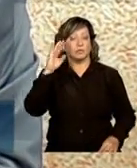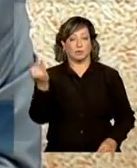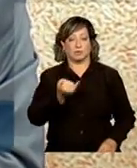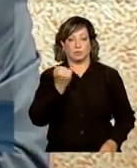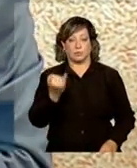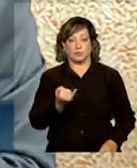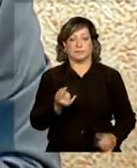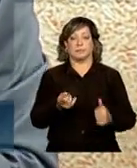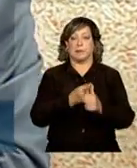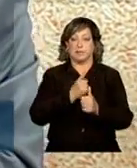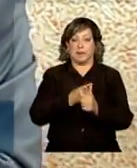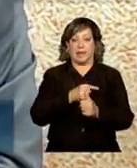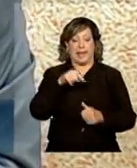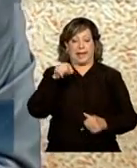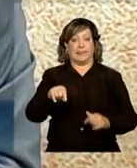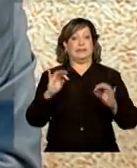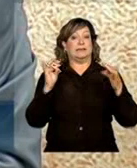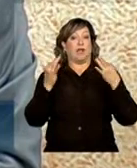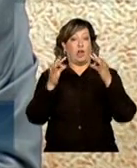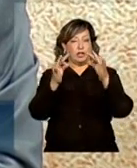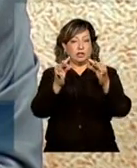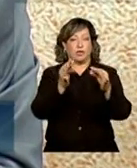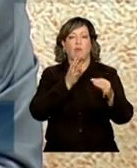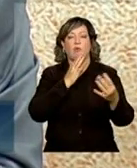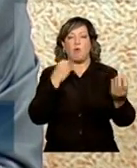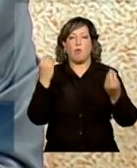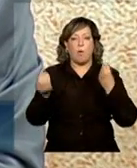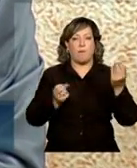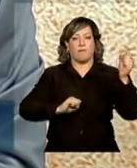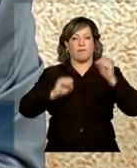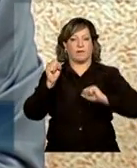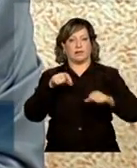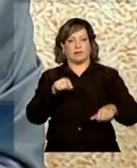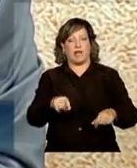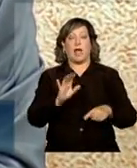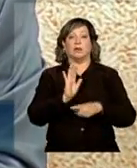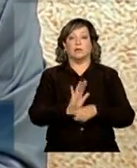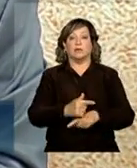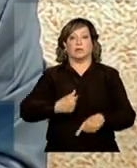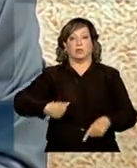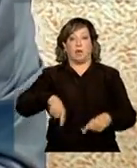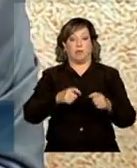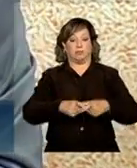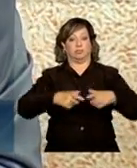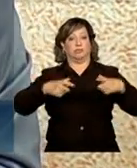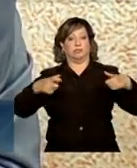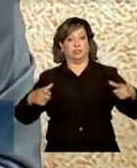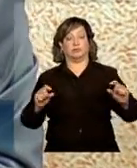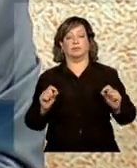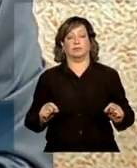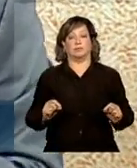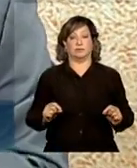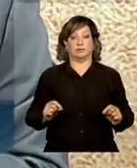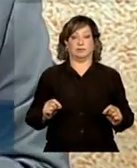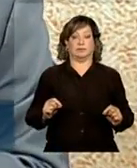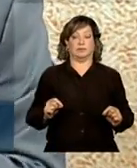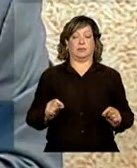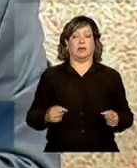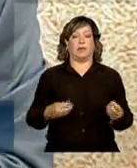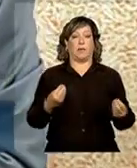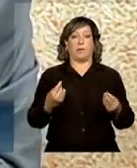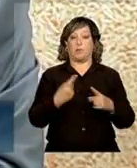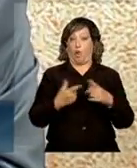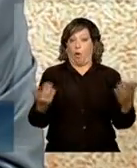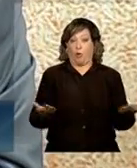primeiro essa tecnologia além de nos permitir ampliar o o perfil Hoje nós não temos uma